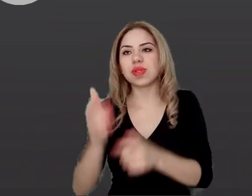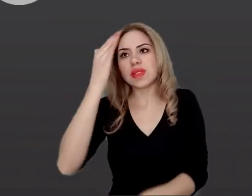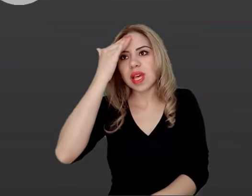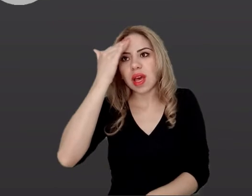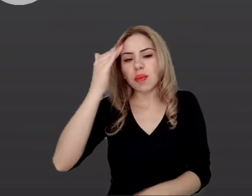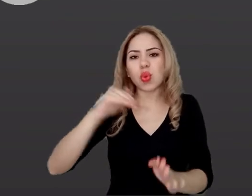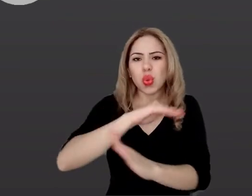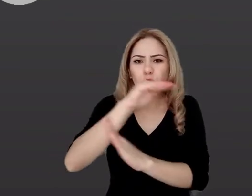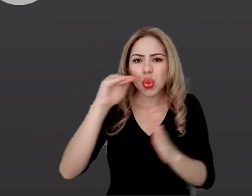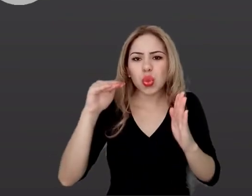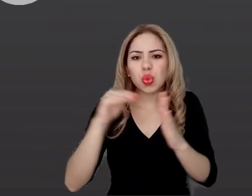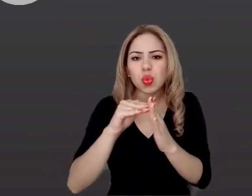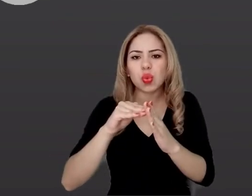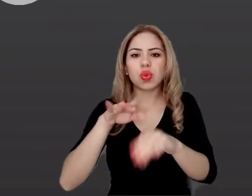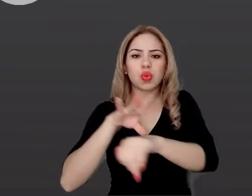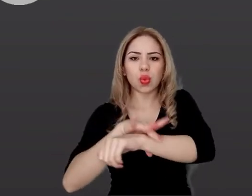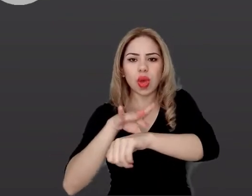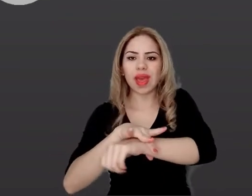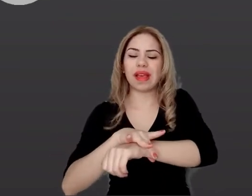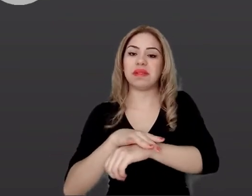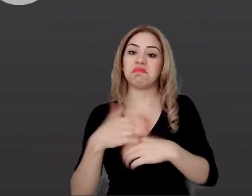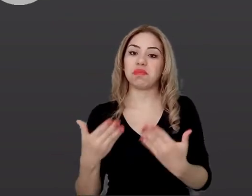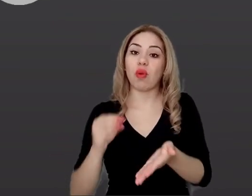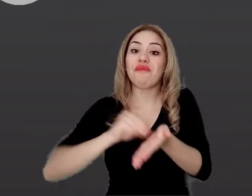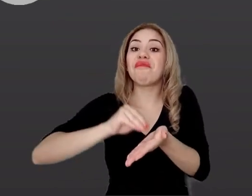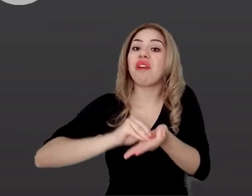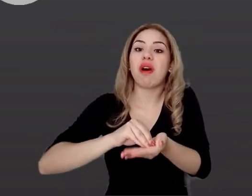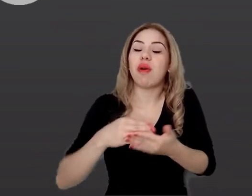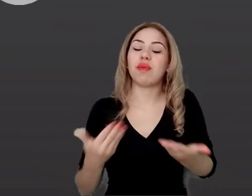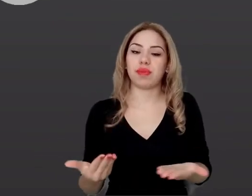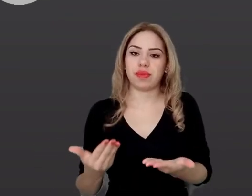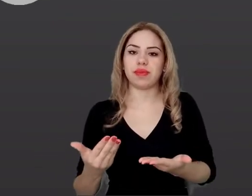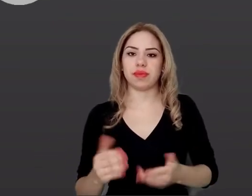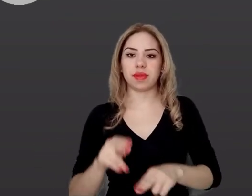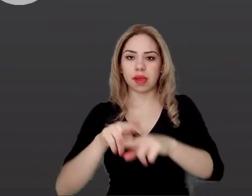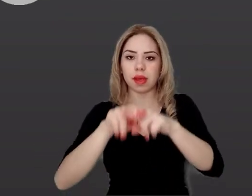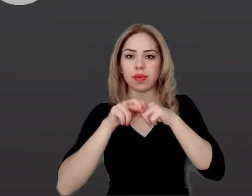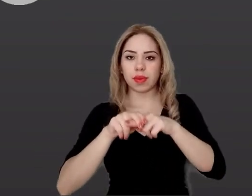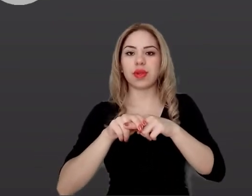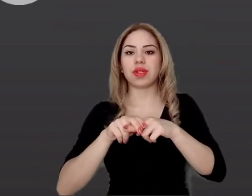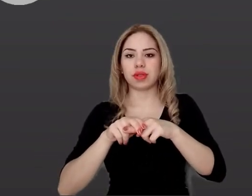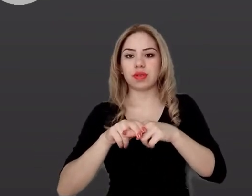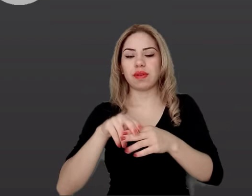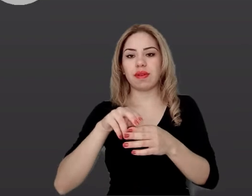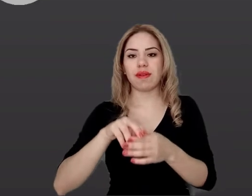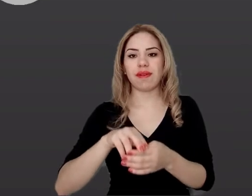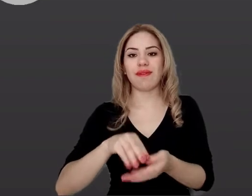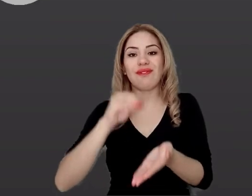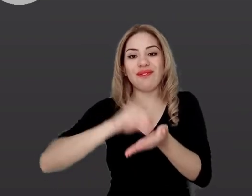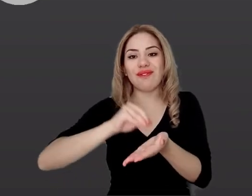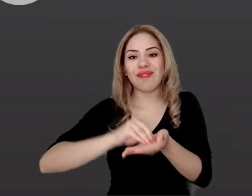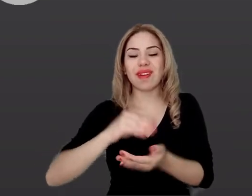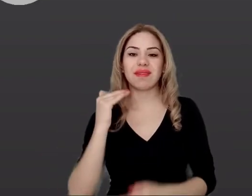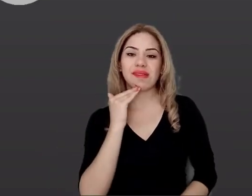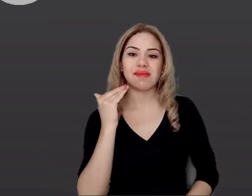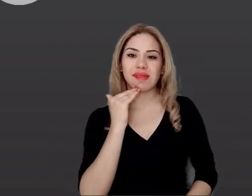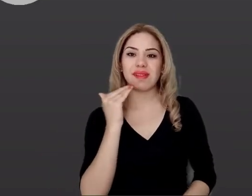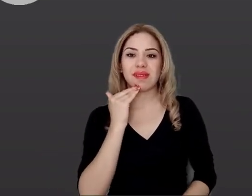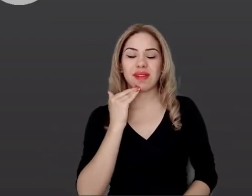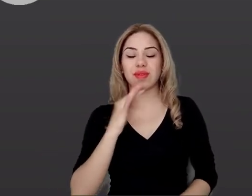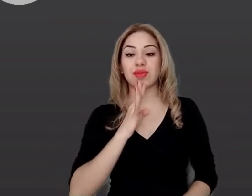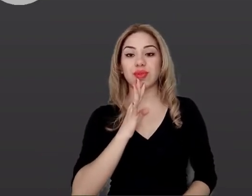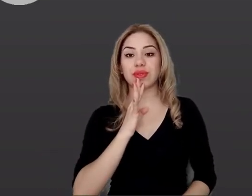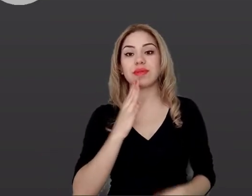Será que as pessoas, elas sabem tudo sobre a doença ou falta algo? Nós temos aí uma falha, né, de conhecimento que